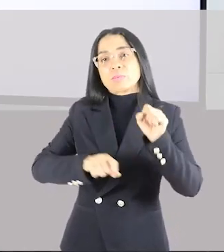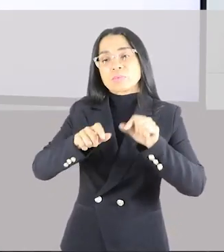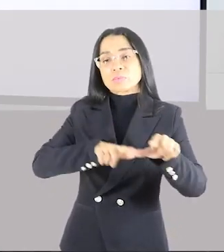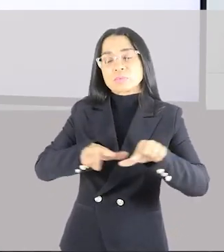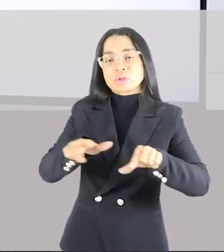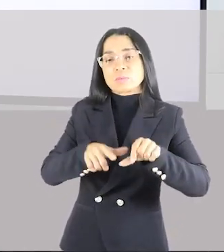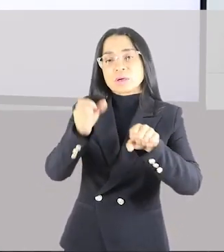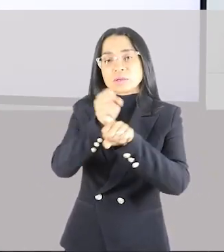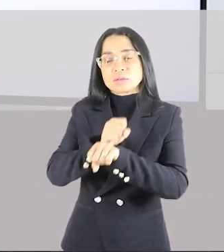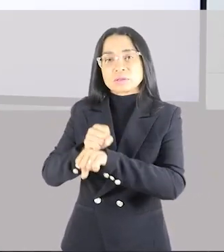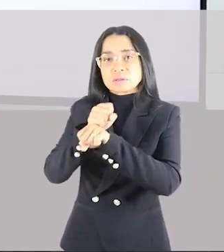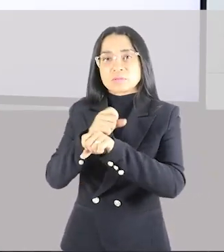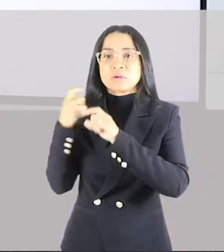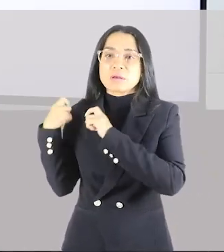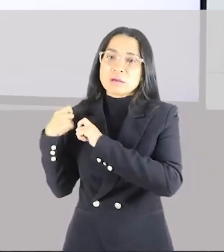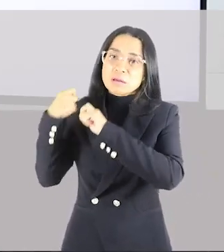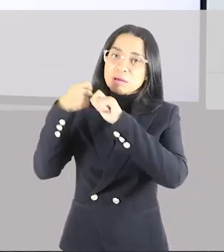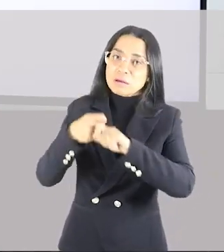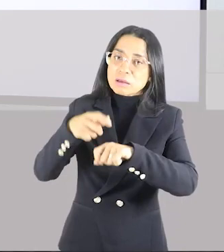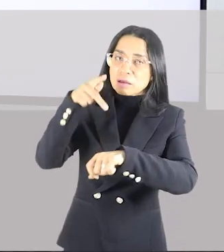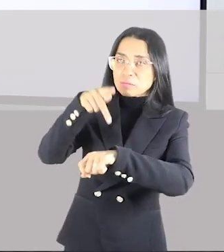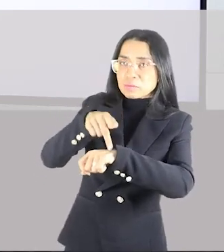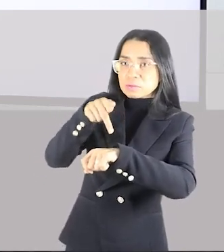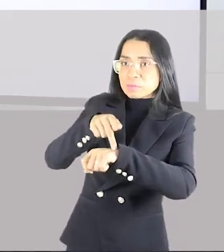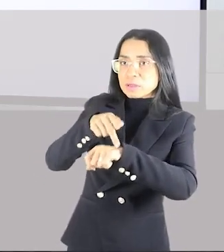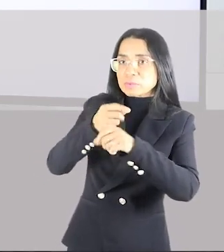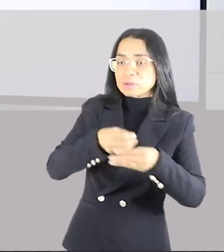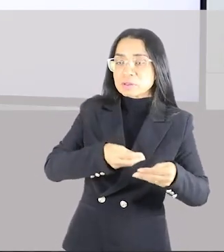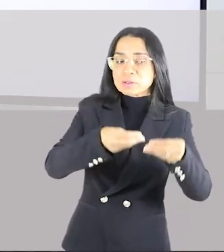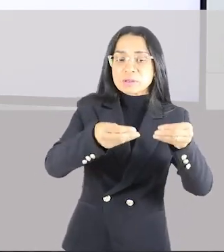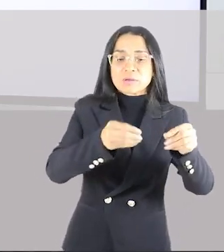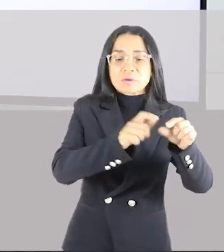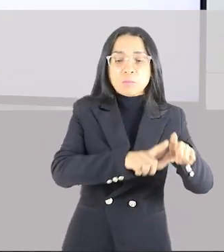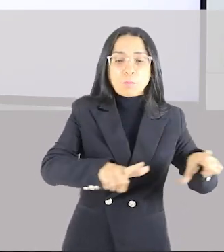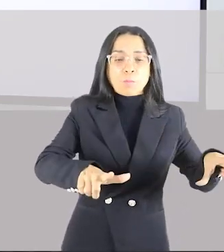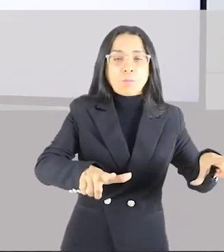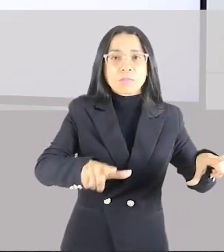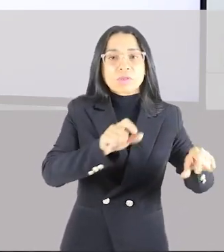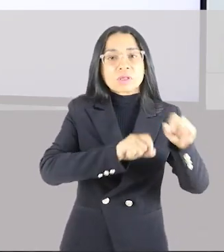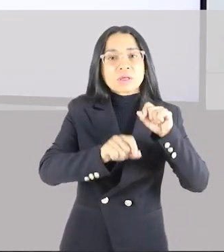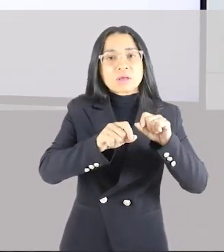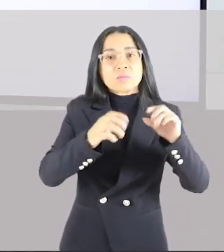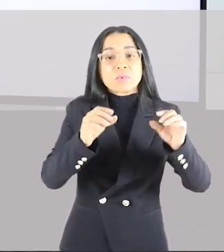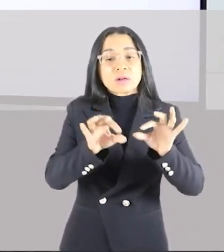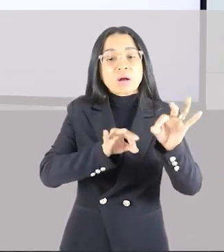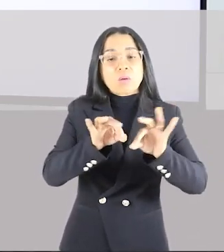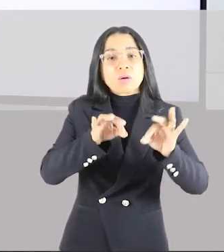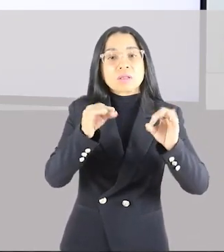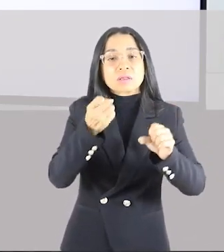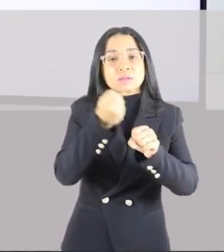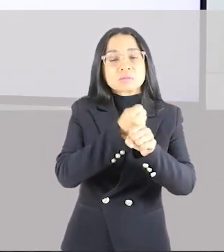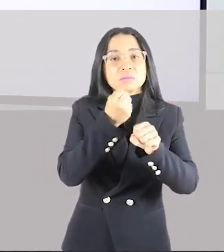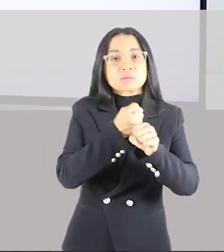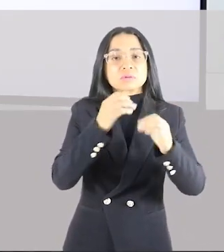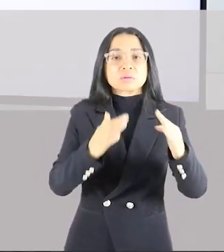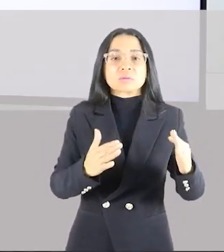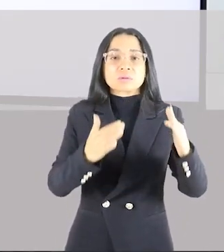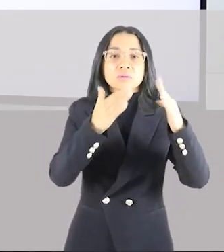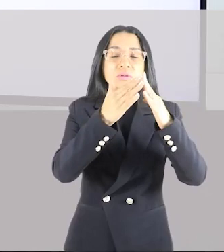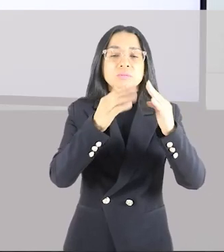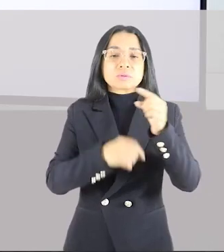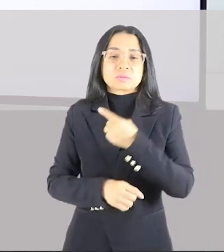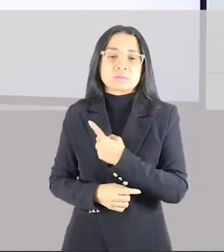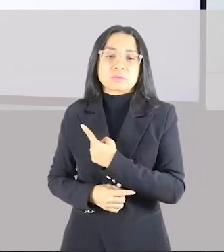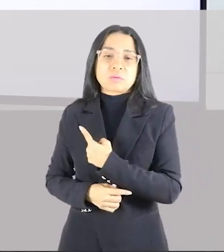grandes pedras e levavam, então, para o deserto, para a produção dessas pirâmides. Então, esses que